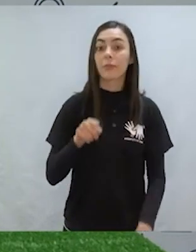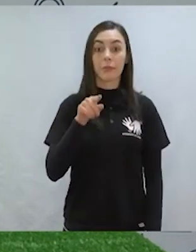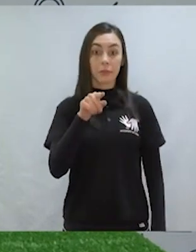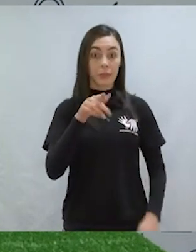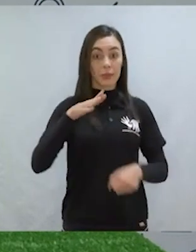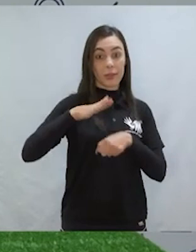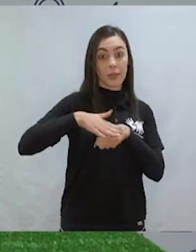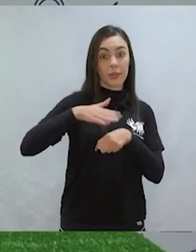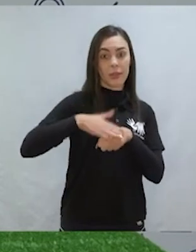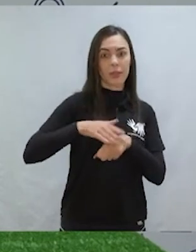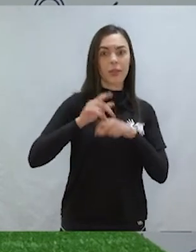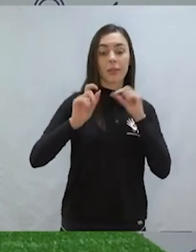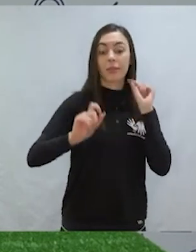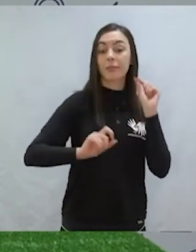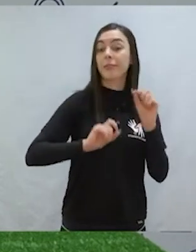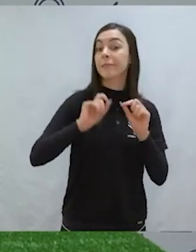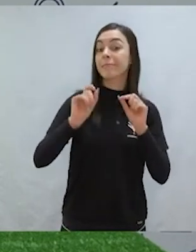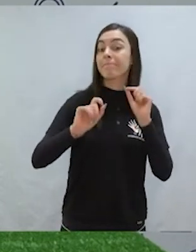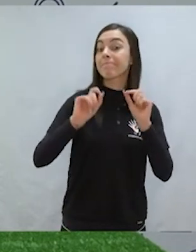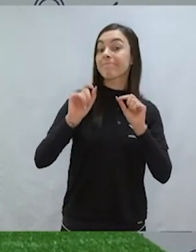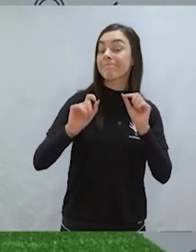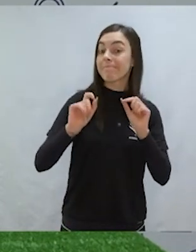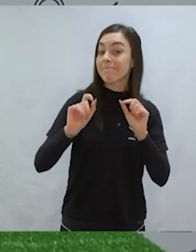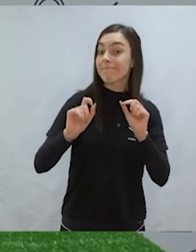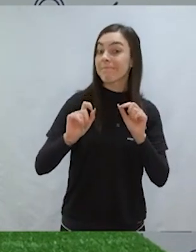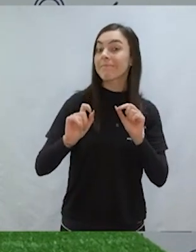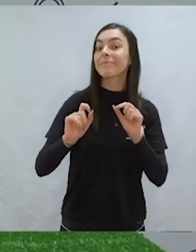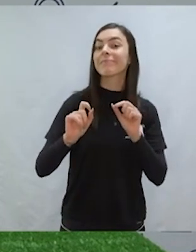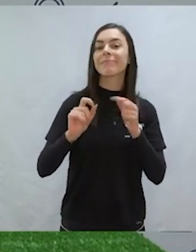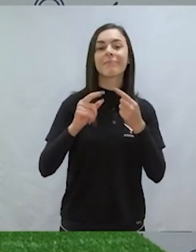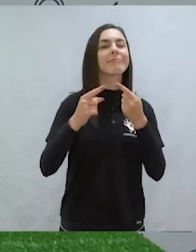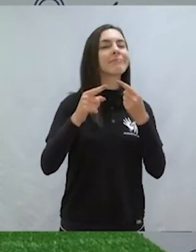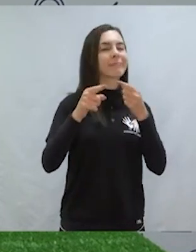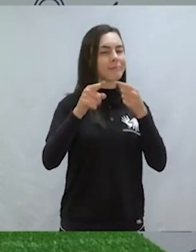Você agora será o quê?